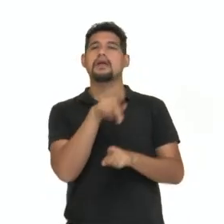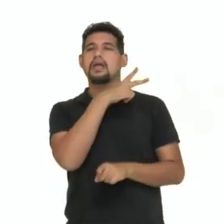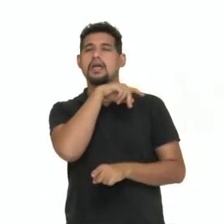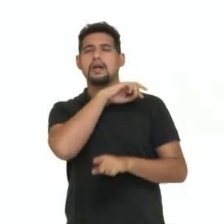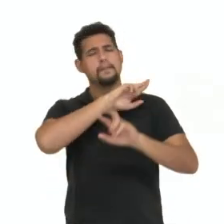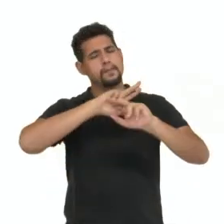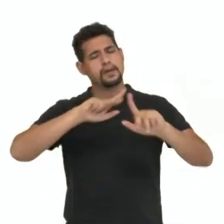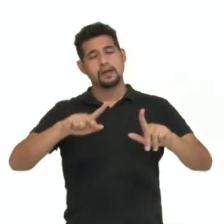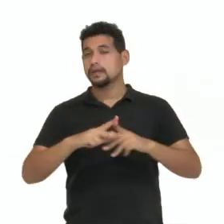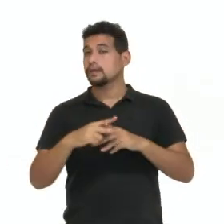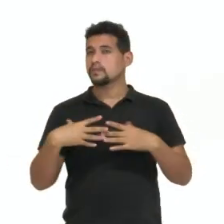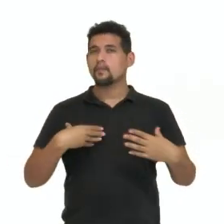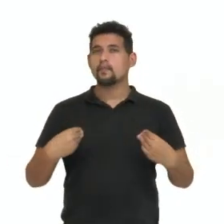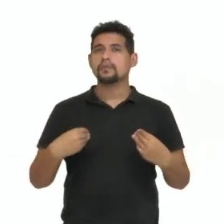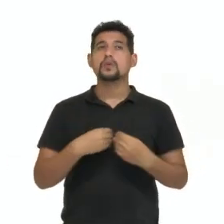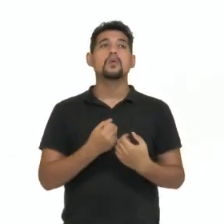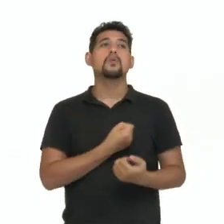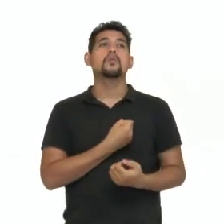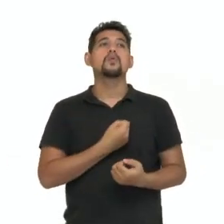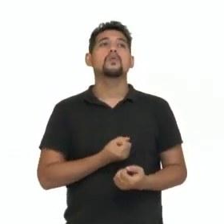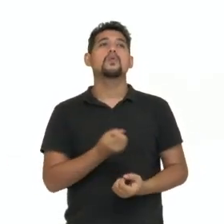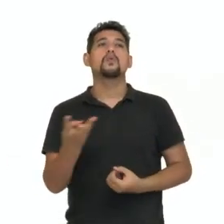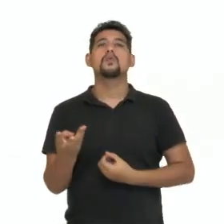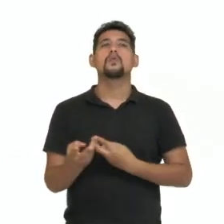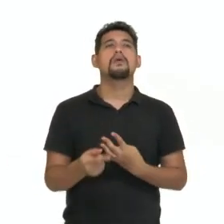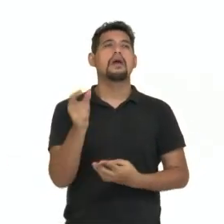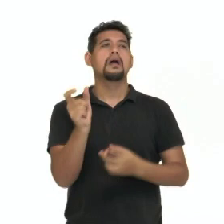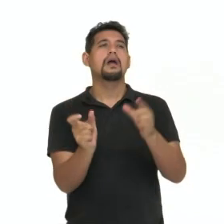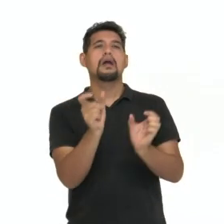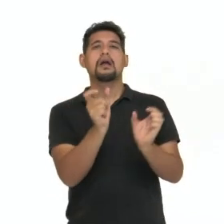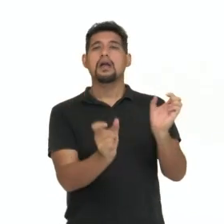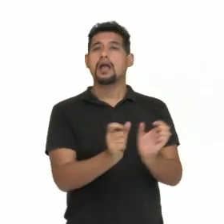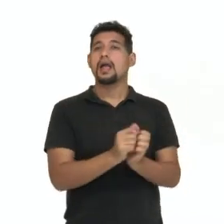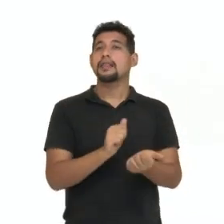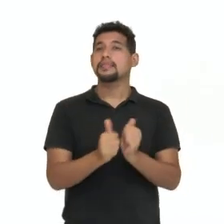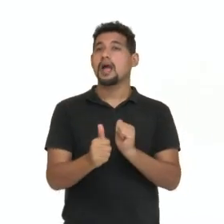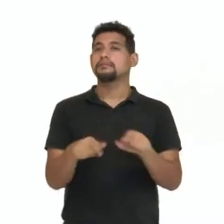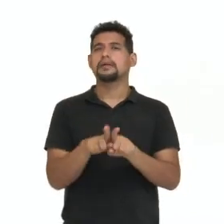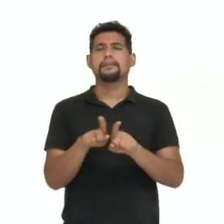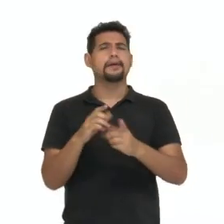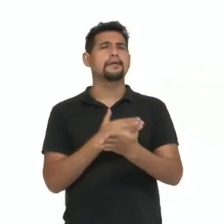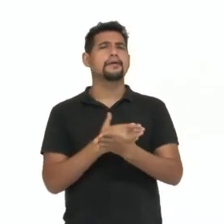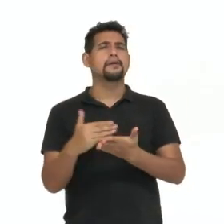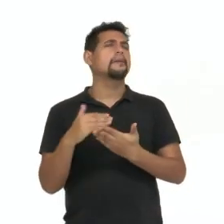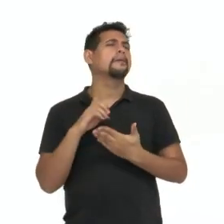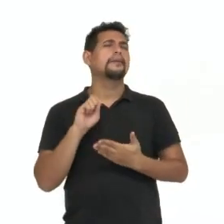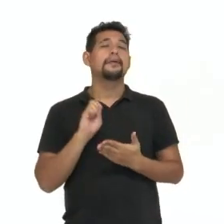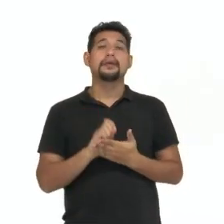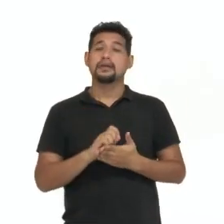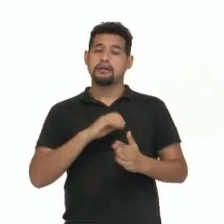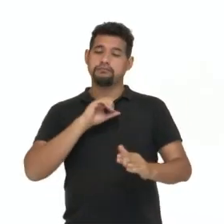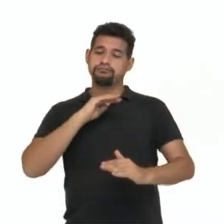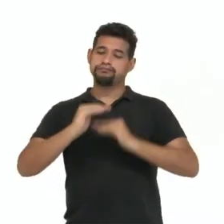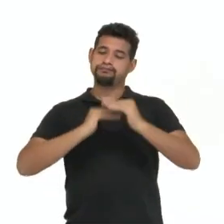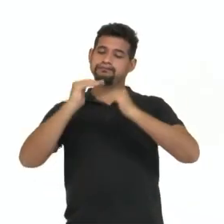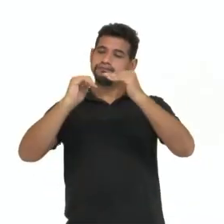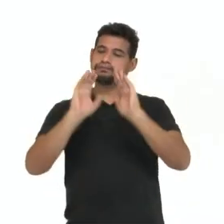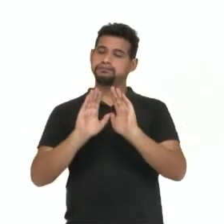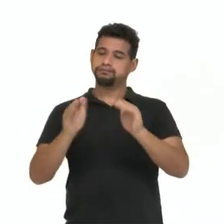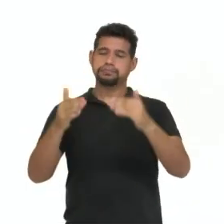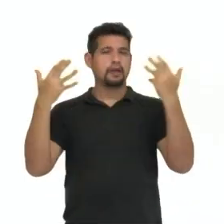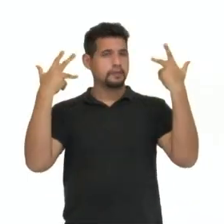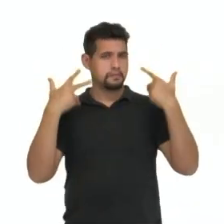mamíferos. Os números ali estão indicando possíveis características adaptativas que surgiram durante a evolução desses grupos de